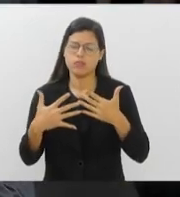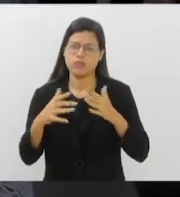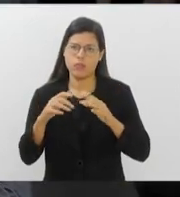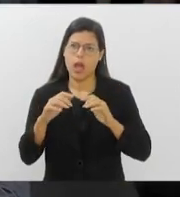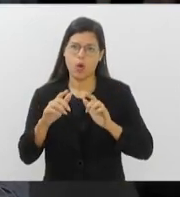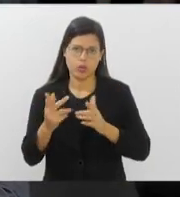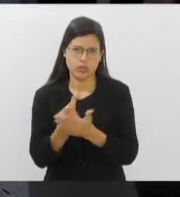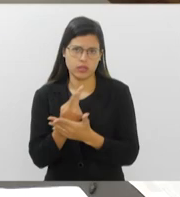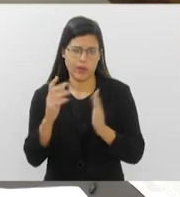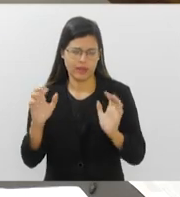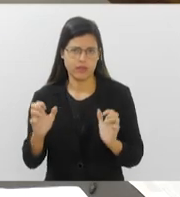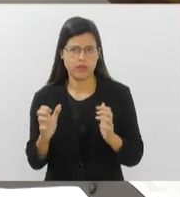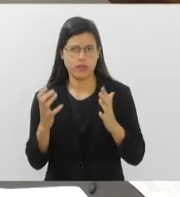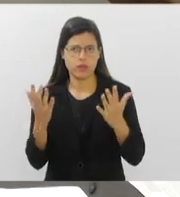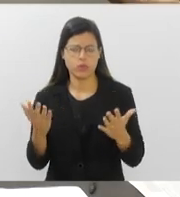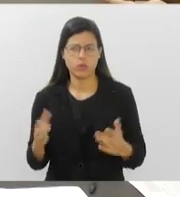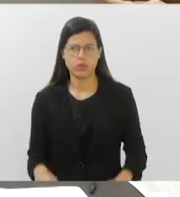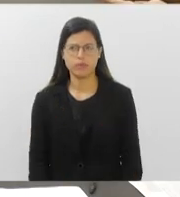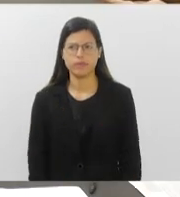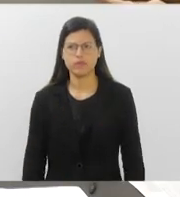evento. Eu poria ou